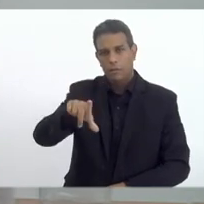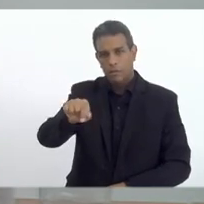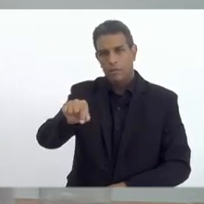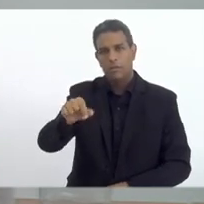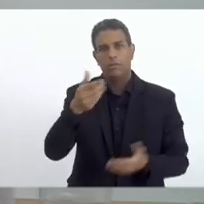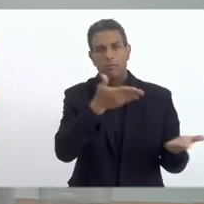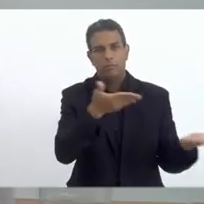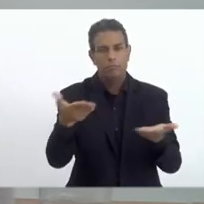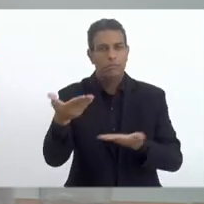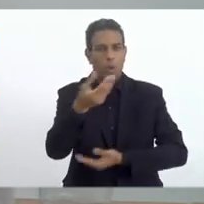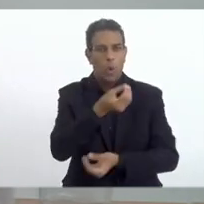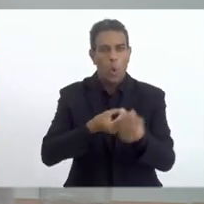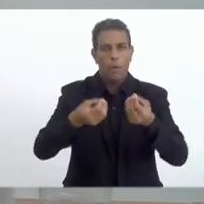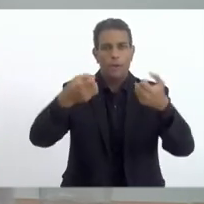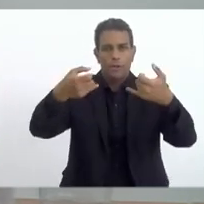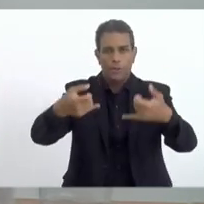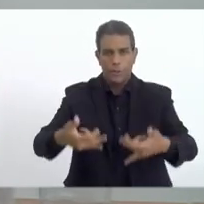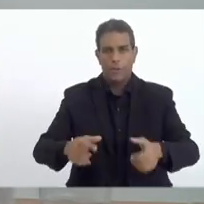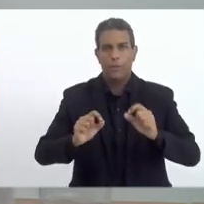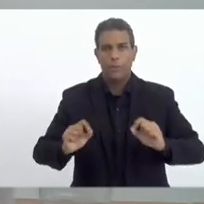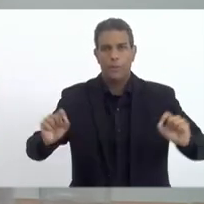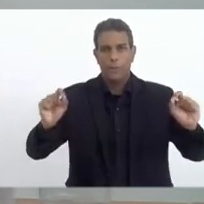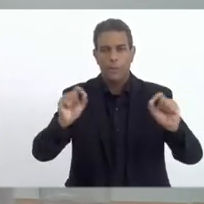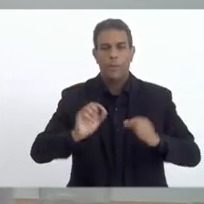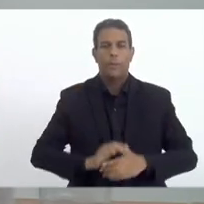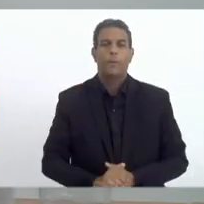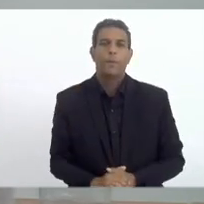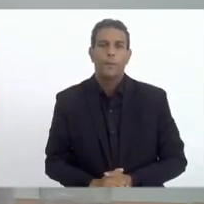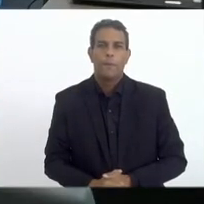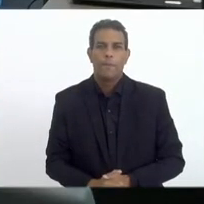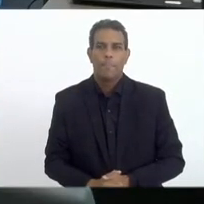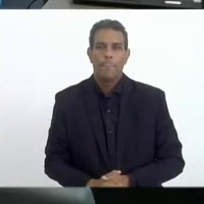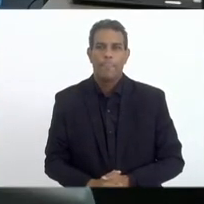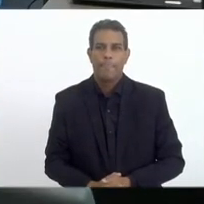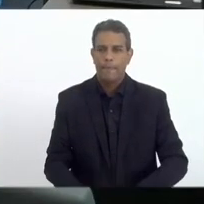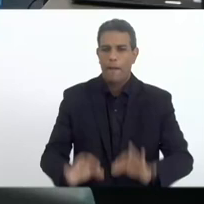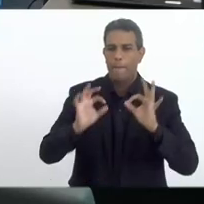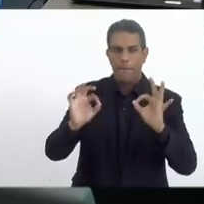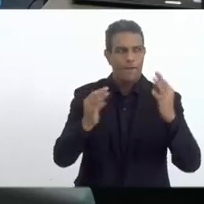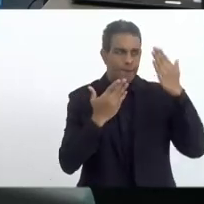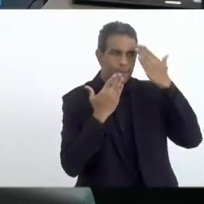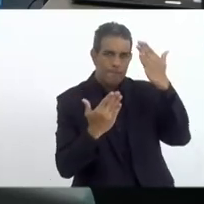Rio Previdência, depois para o subsecretário Bruno. Perfeito.